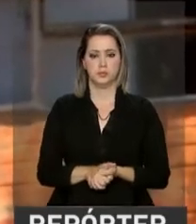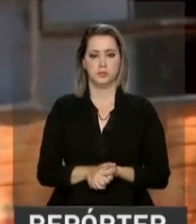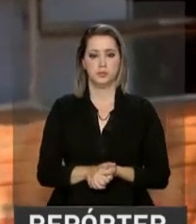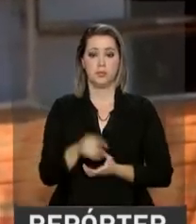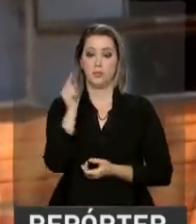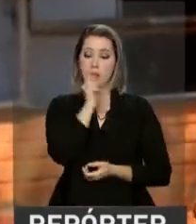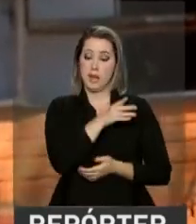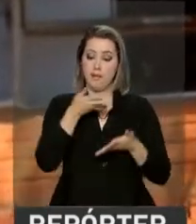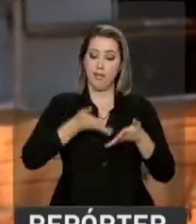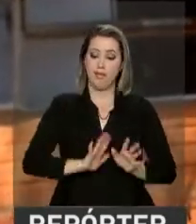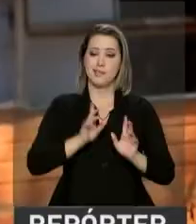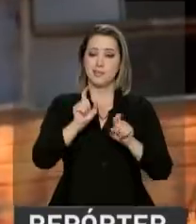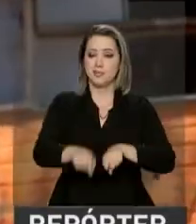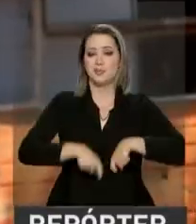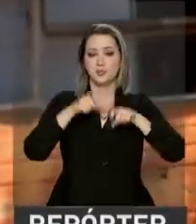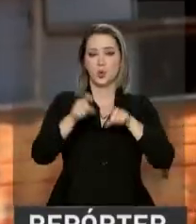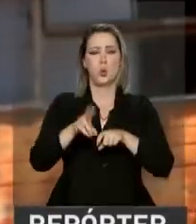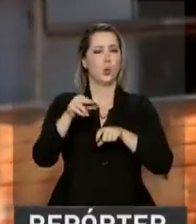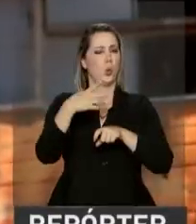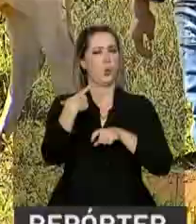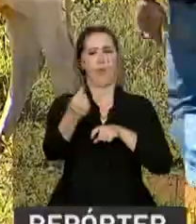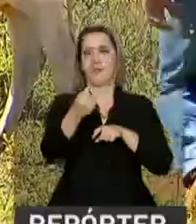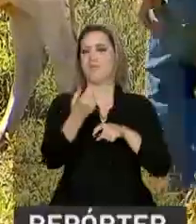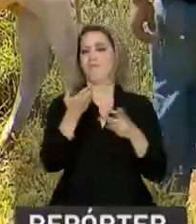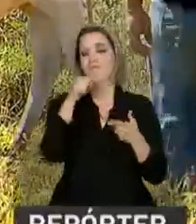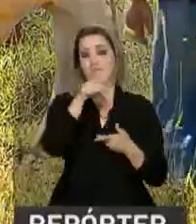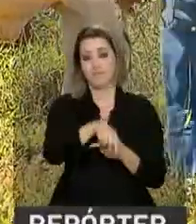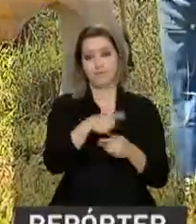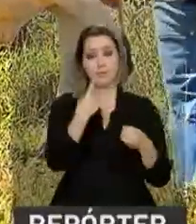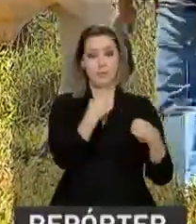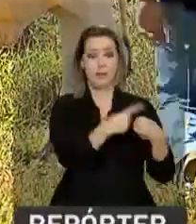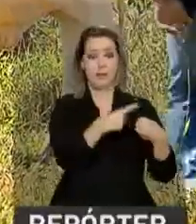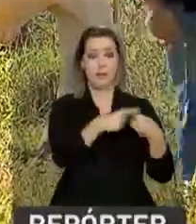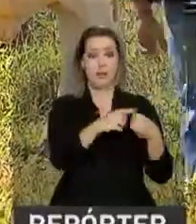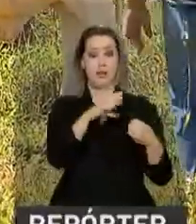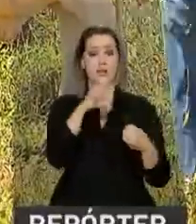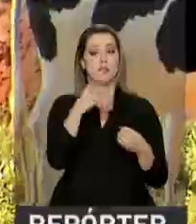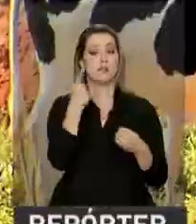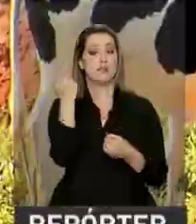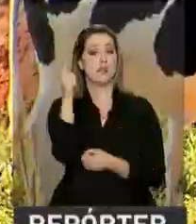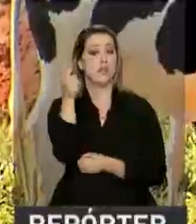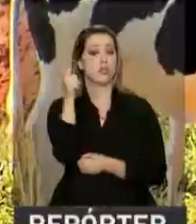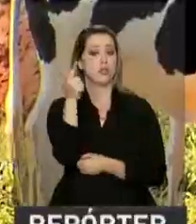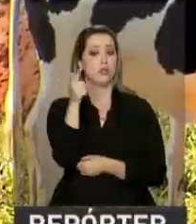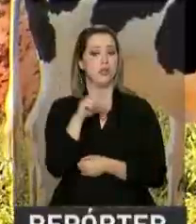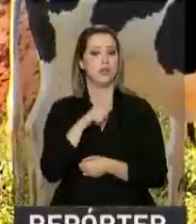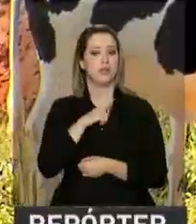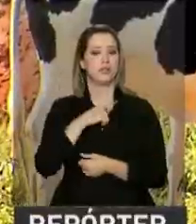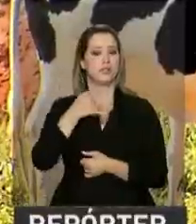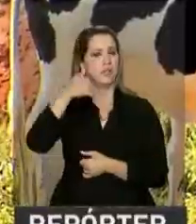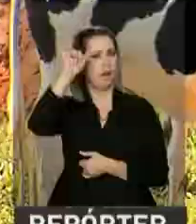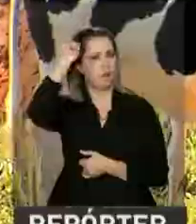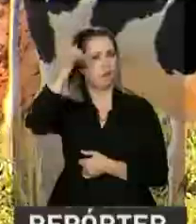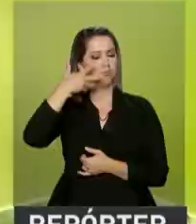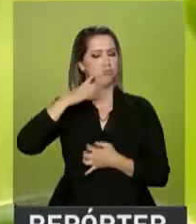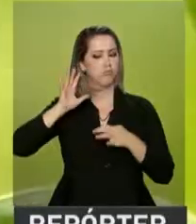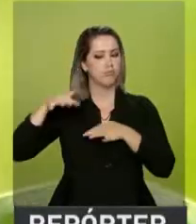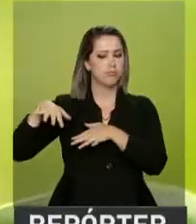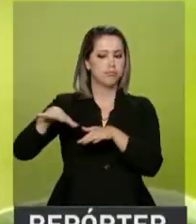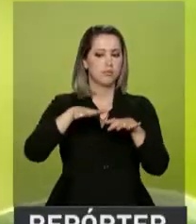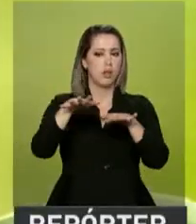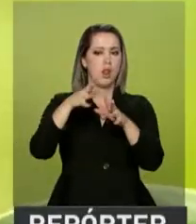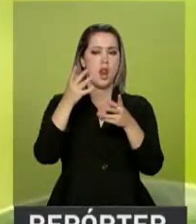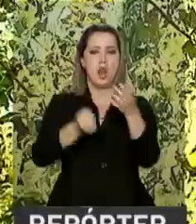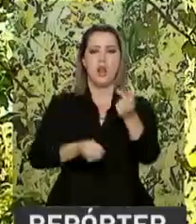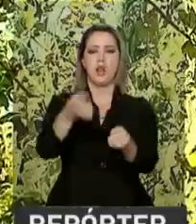Paulo nasceu no campo, de onde nunca saiu. No município de Cristalina, em Goiás, tem um pequeno rebanho para a produção de leite e